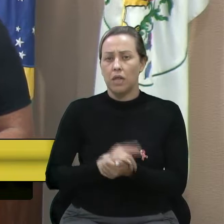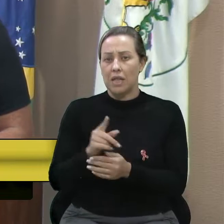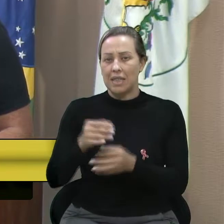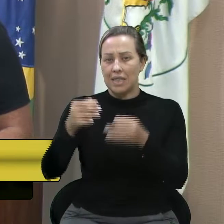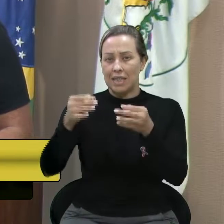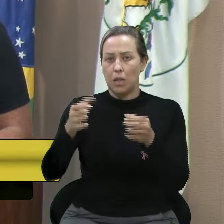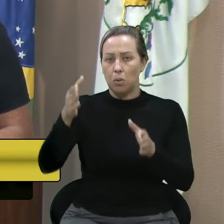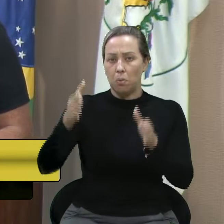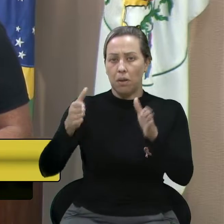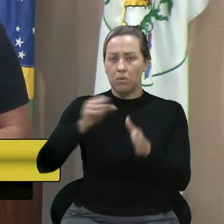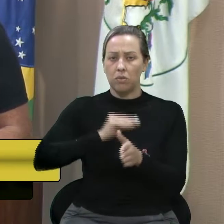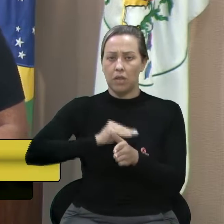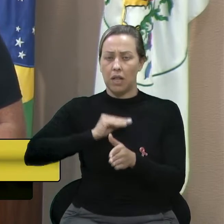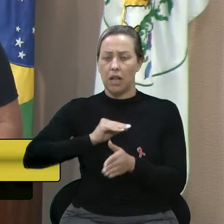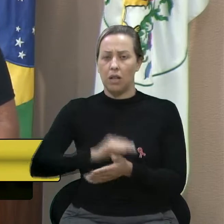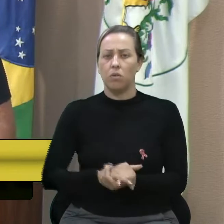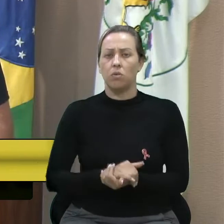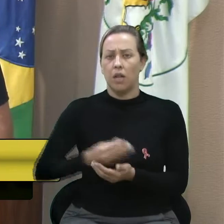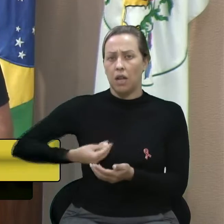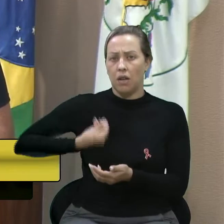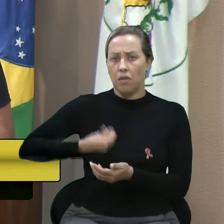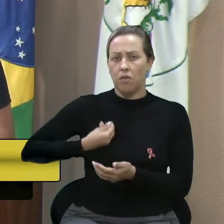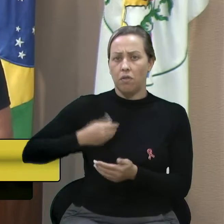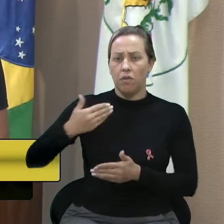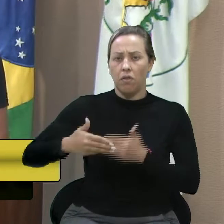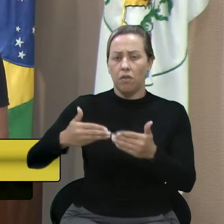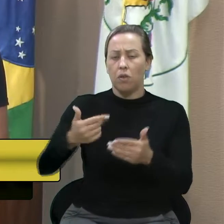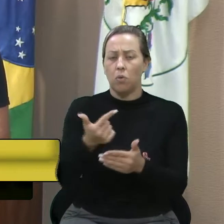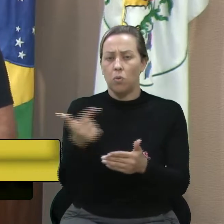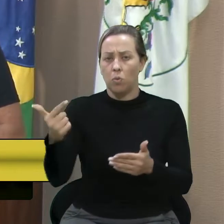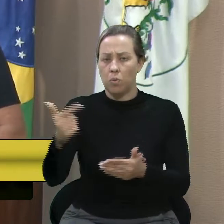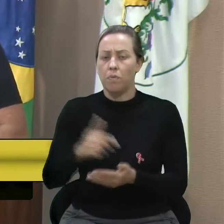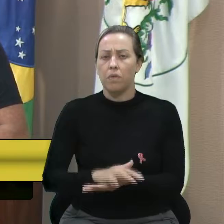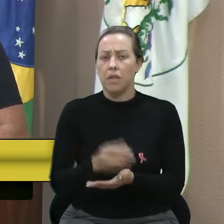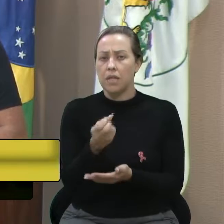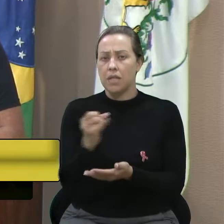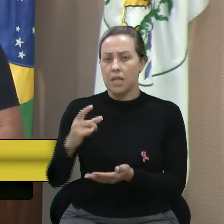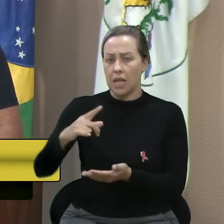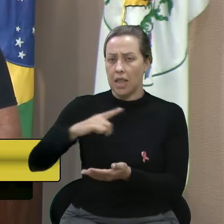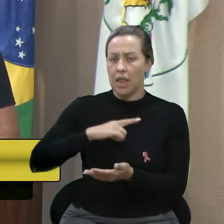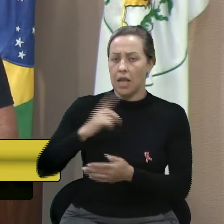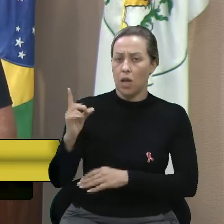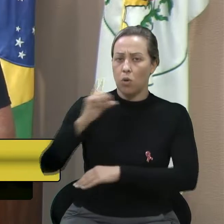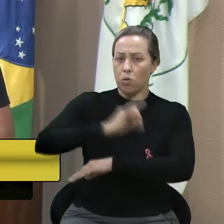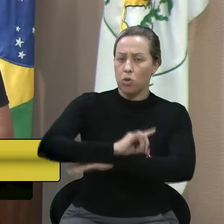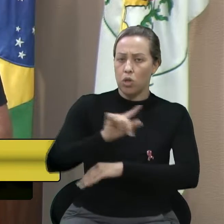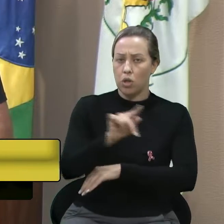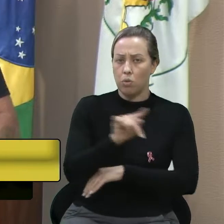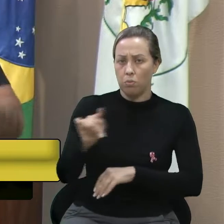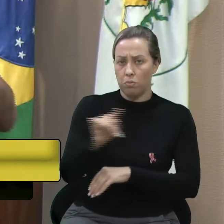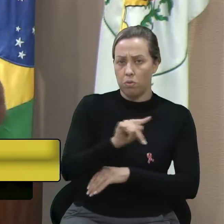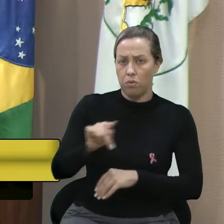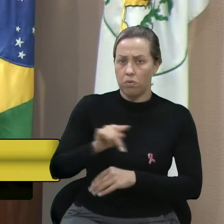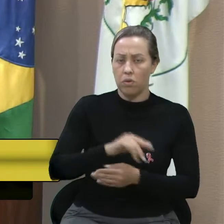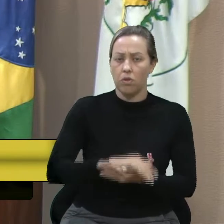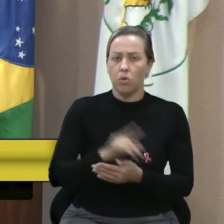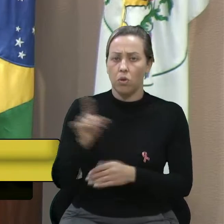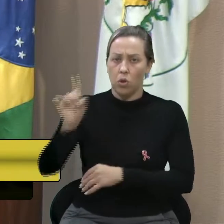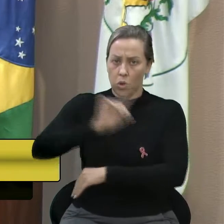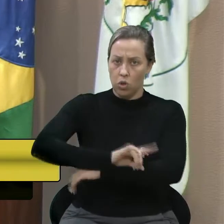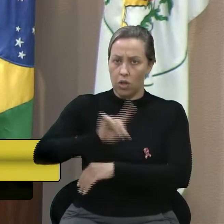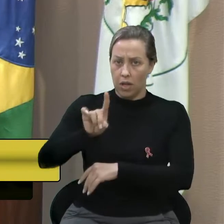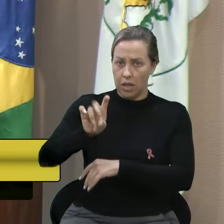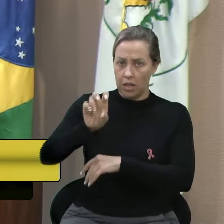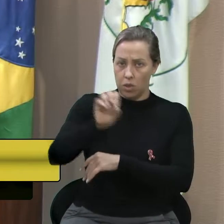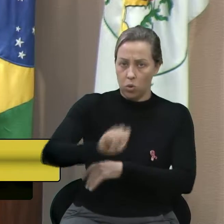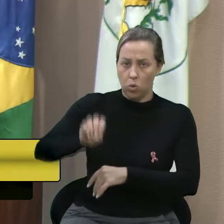vencimento, vivendo de forma indigna. Então, se nós temos o Dia dos Professores, no dia 15 de